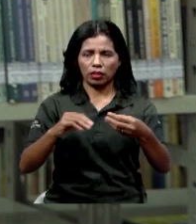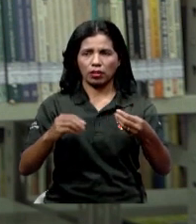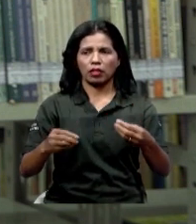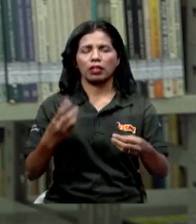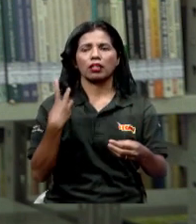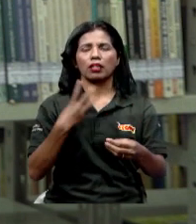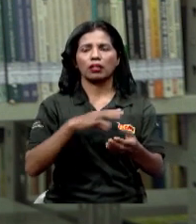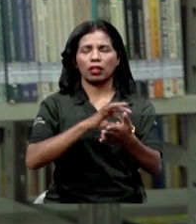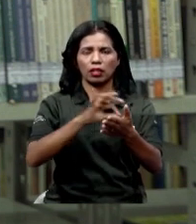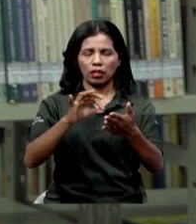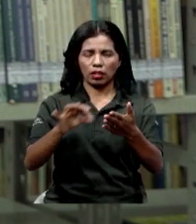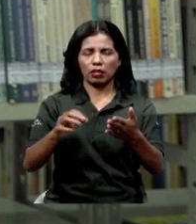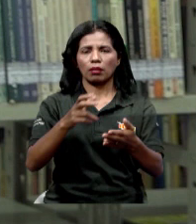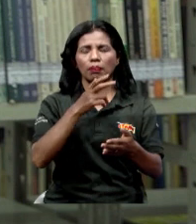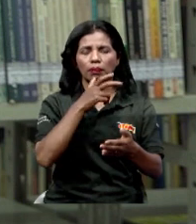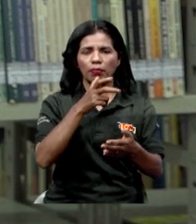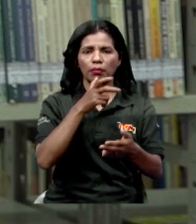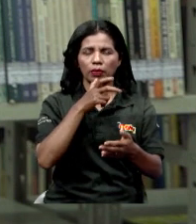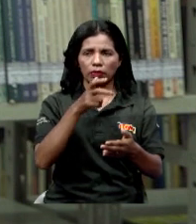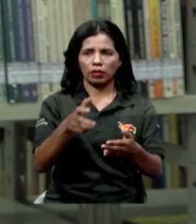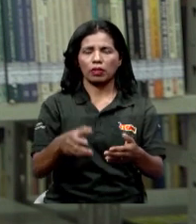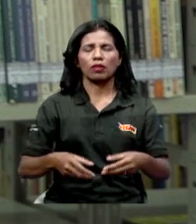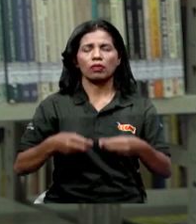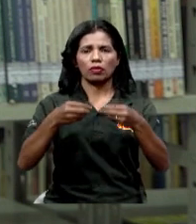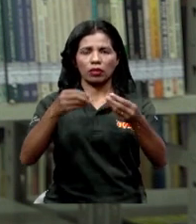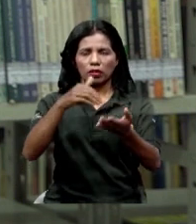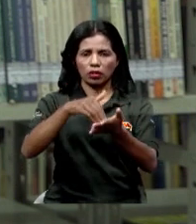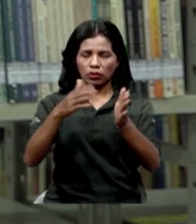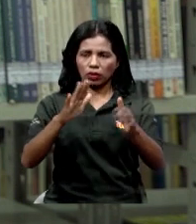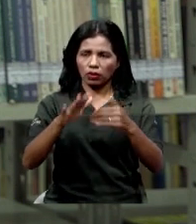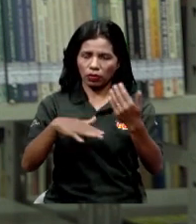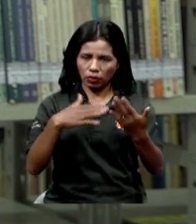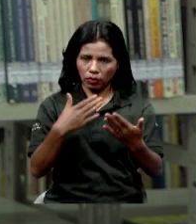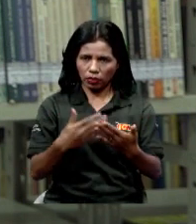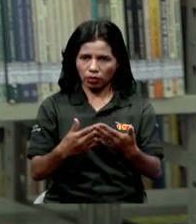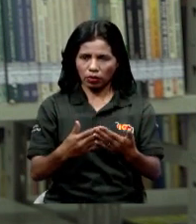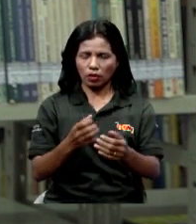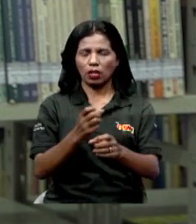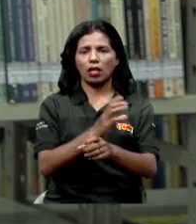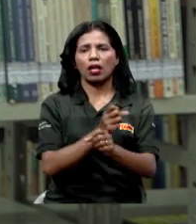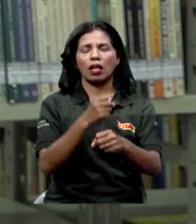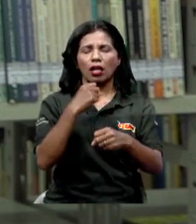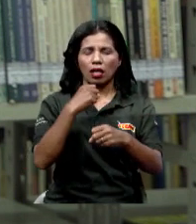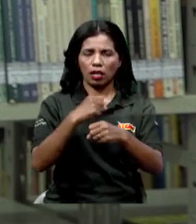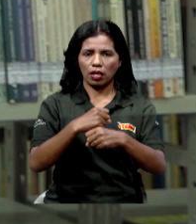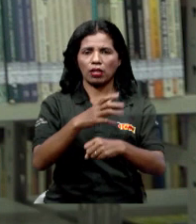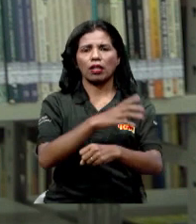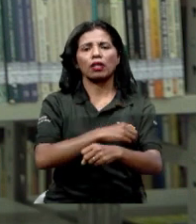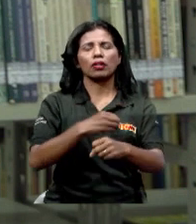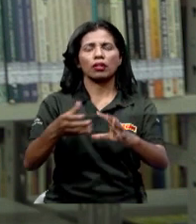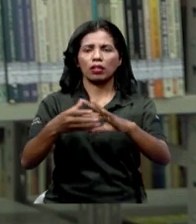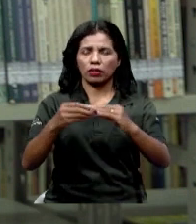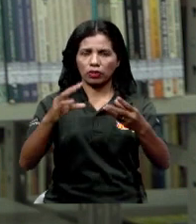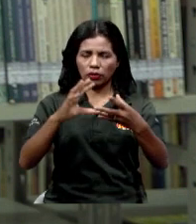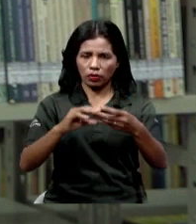nebe mak hakir ko dalam Portugis. Hori ide ne insentif itu nye studente sira i halo leitura aktivamente.